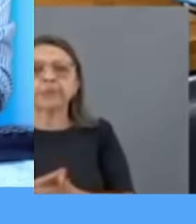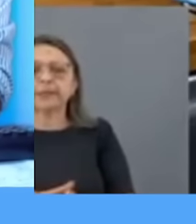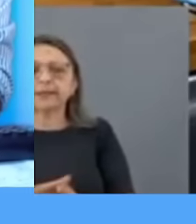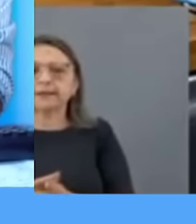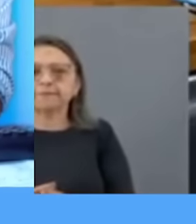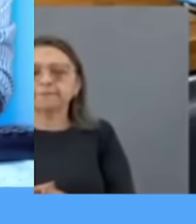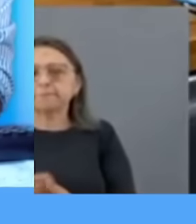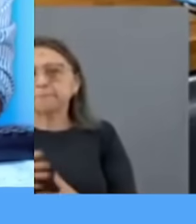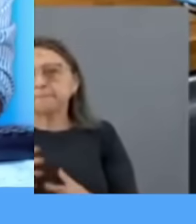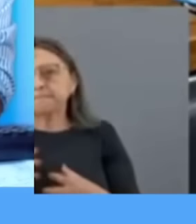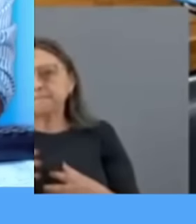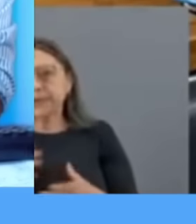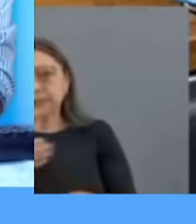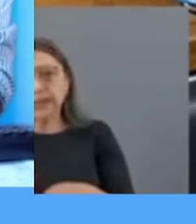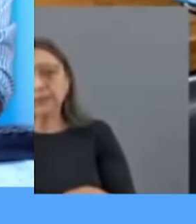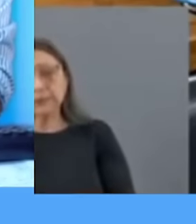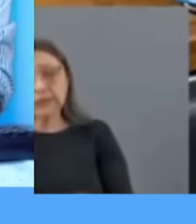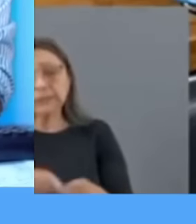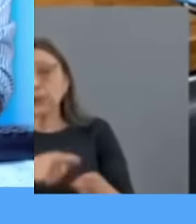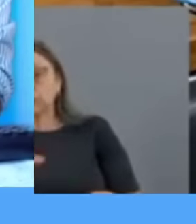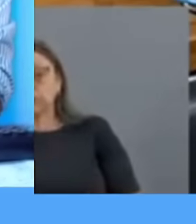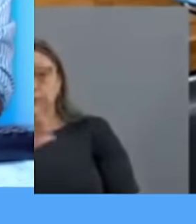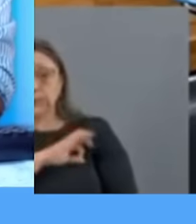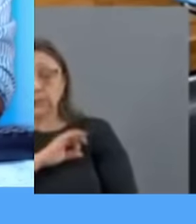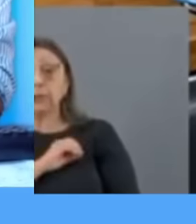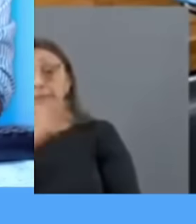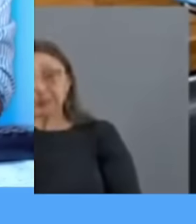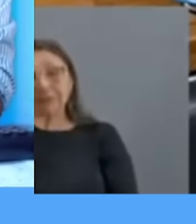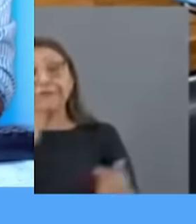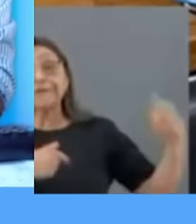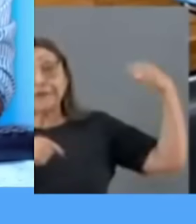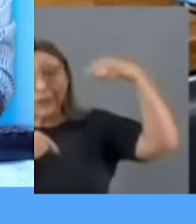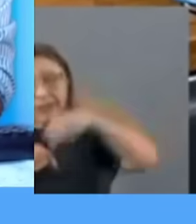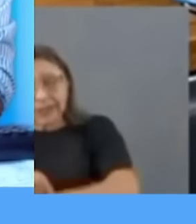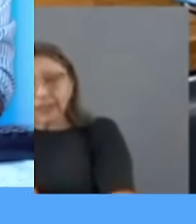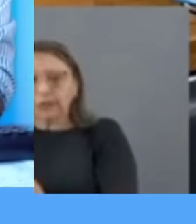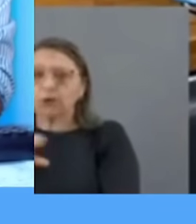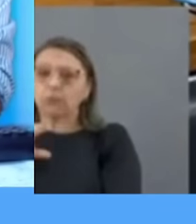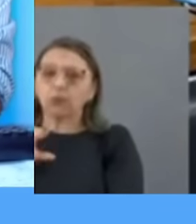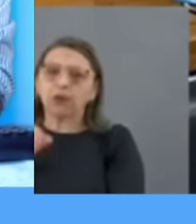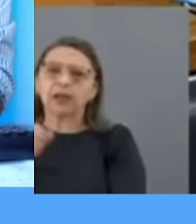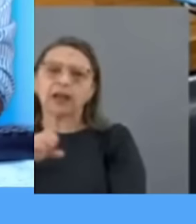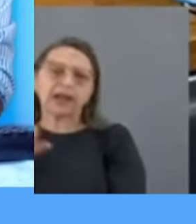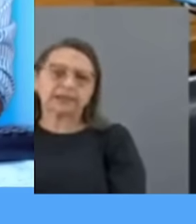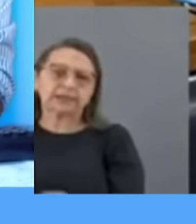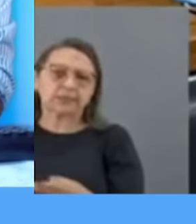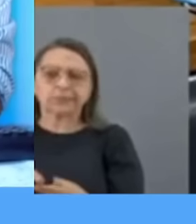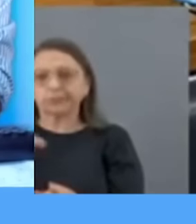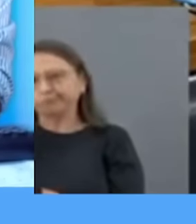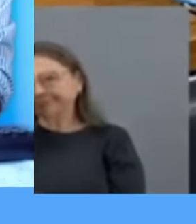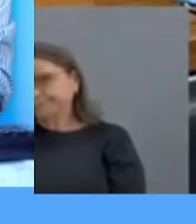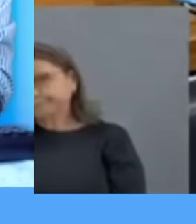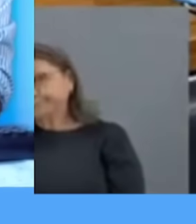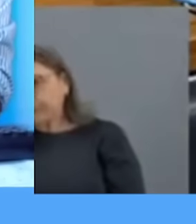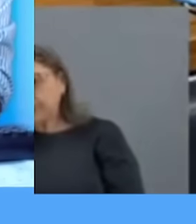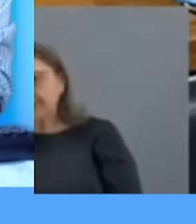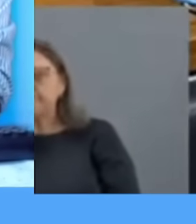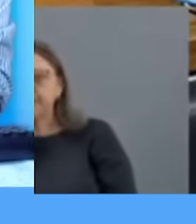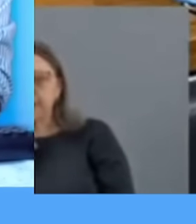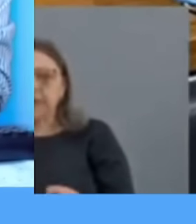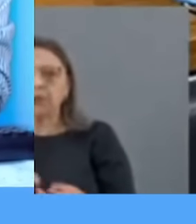policiais, eles vieram aqui como CACs, como boinas vermelhas, como